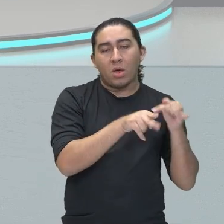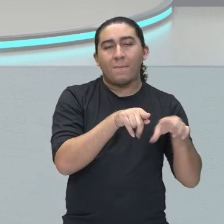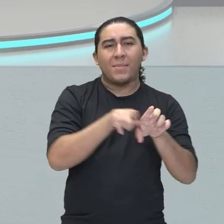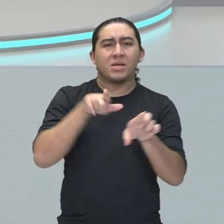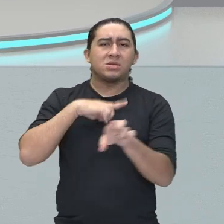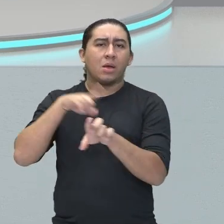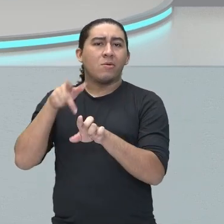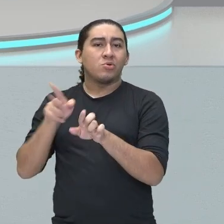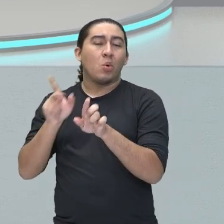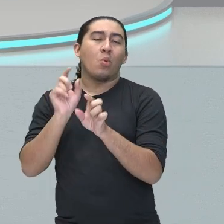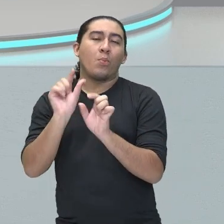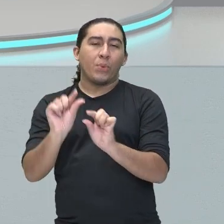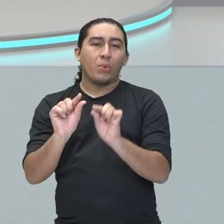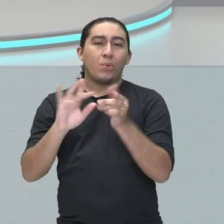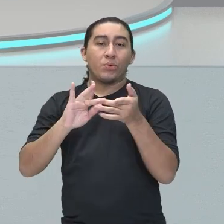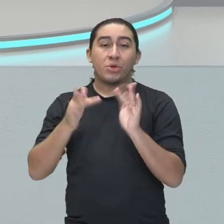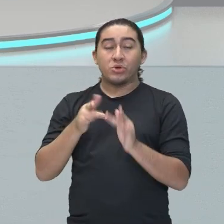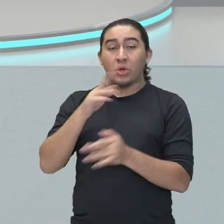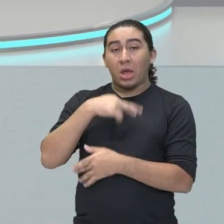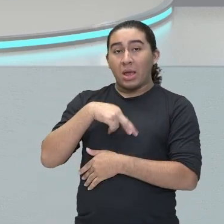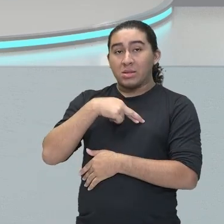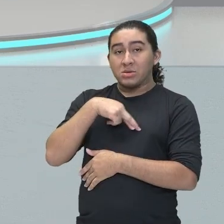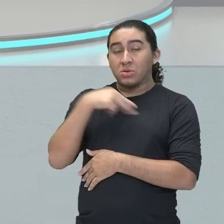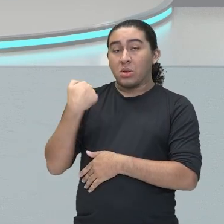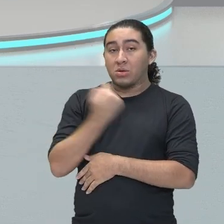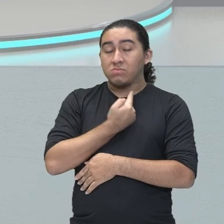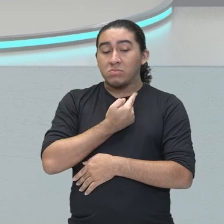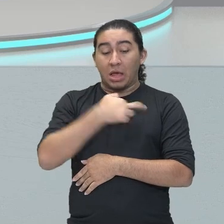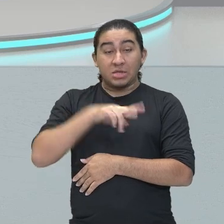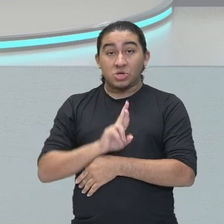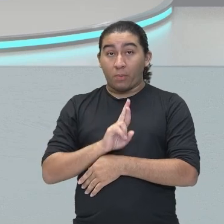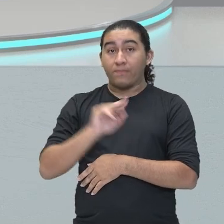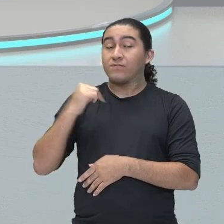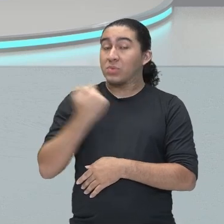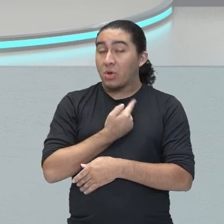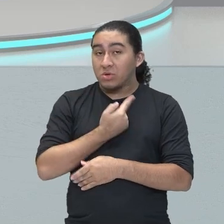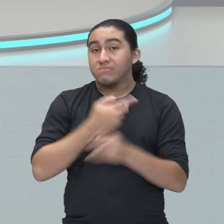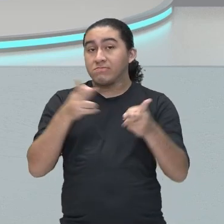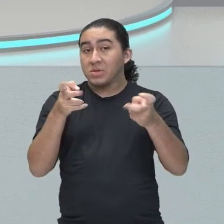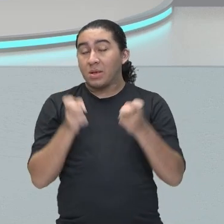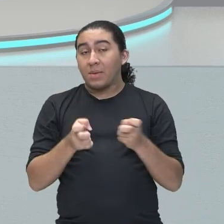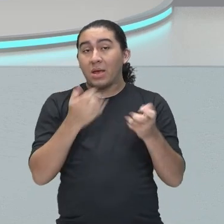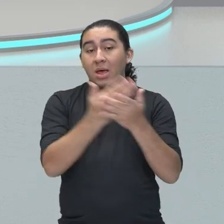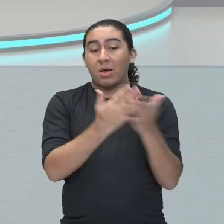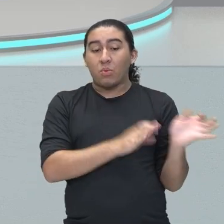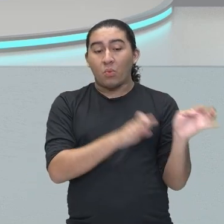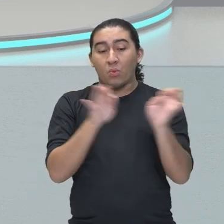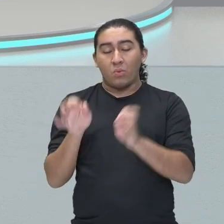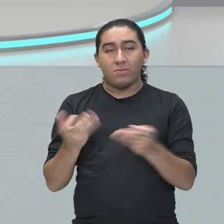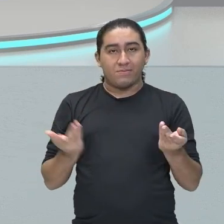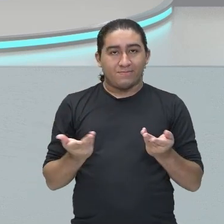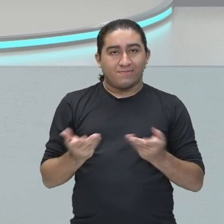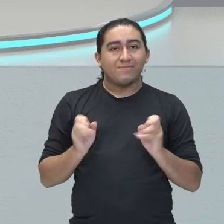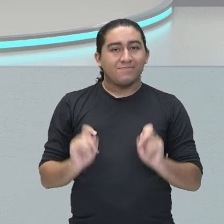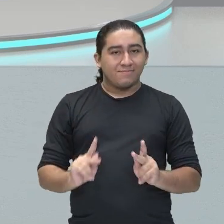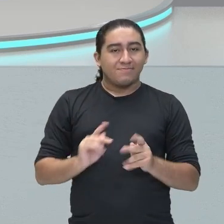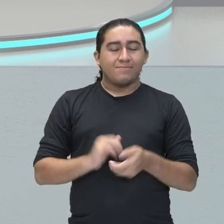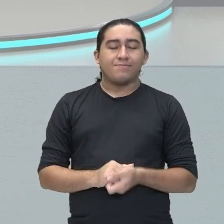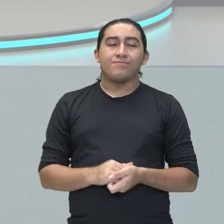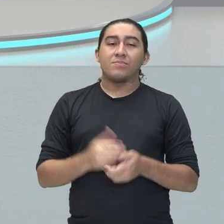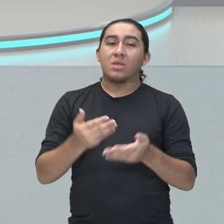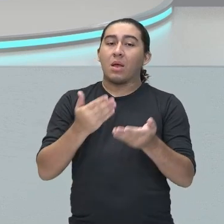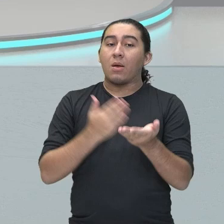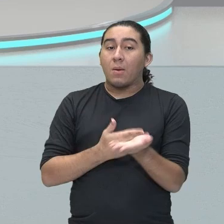pouco de religiosidade e a gente vai observar isso no decorrer da nossa aula de hoje, ok? Para